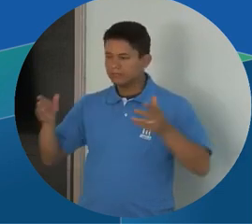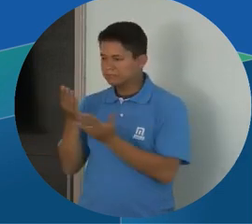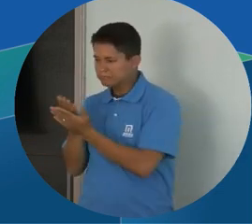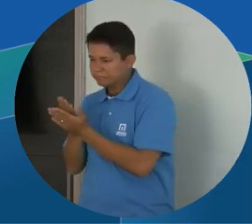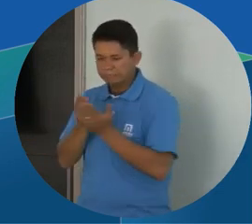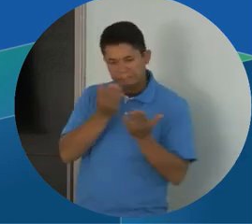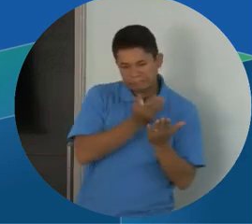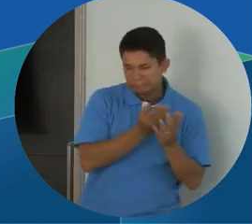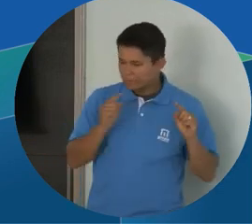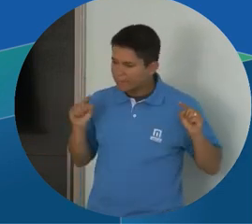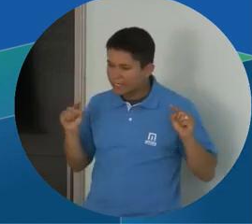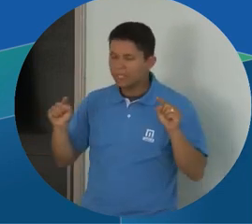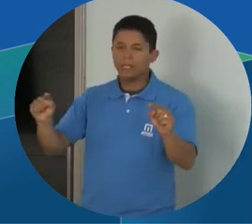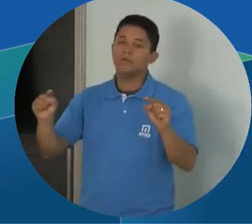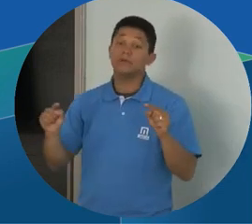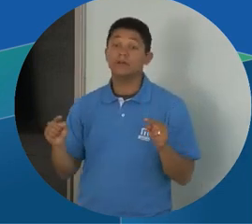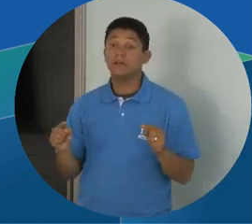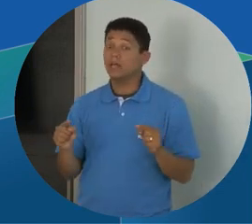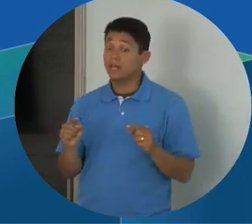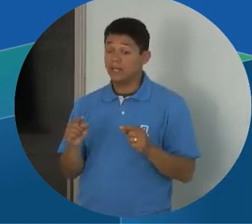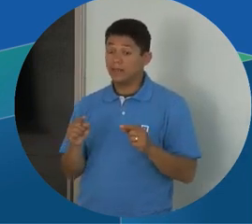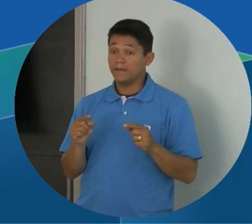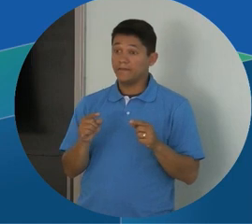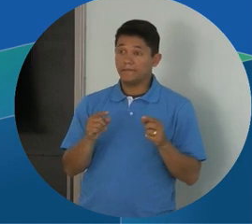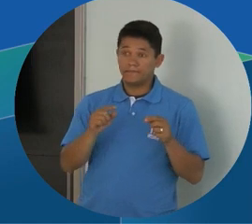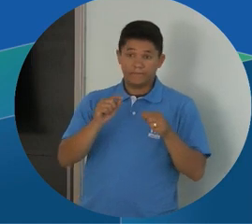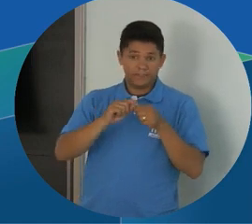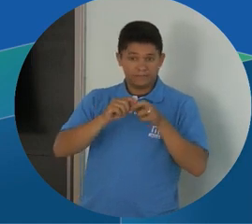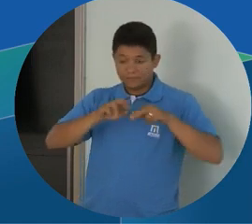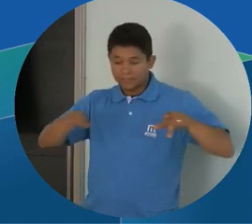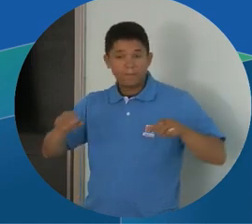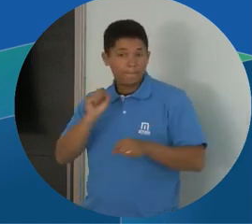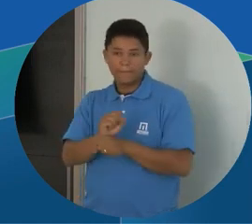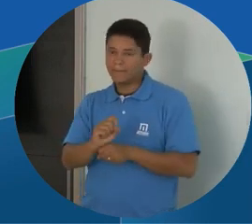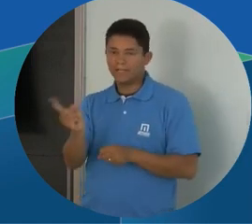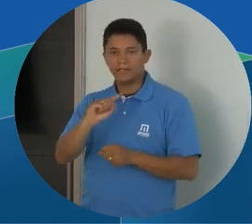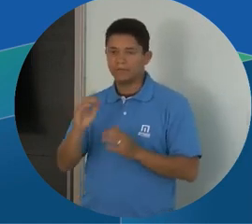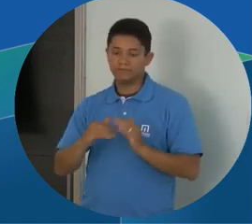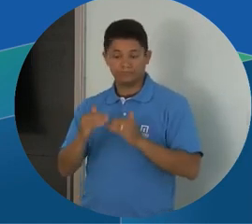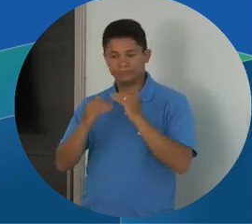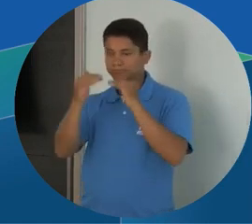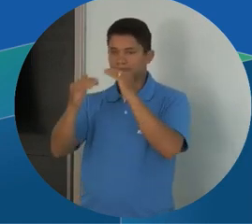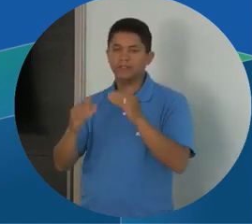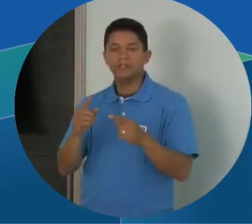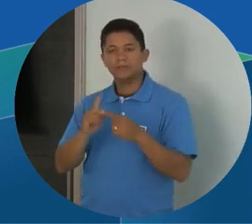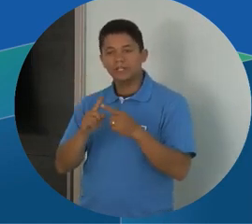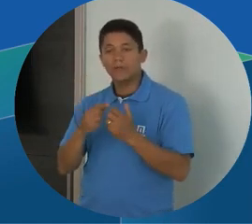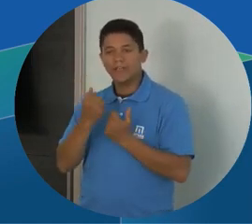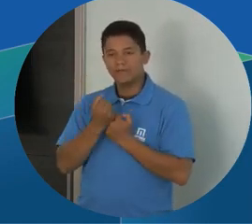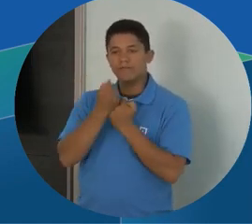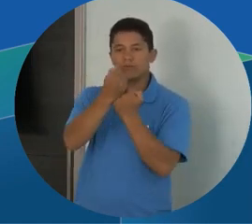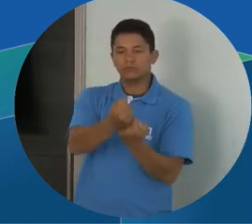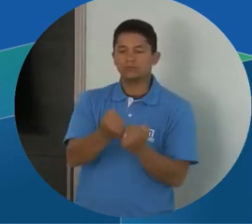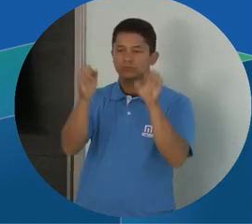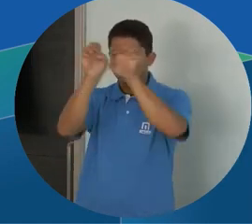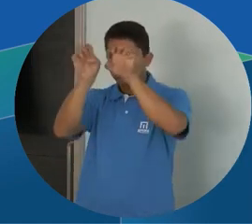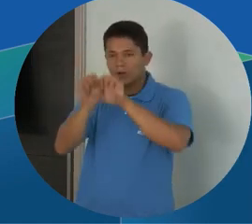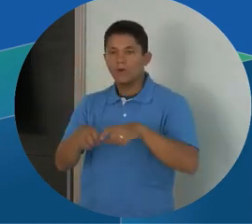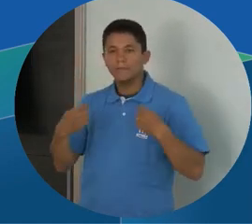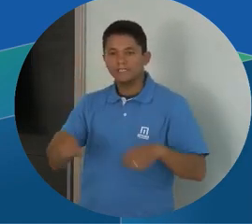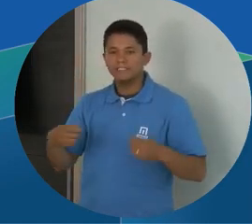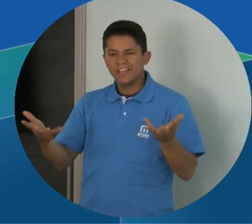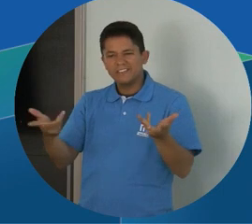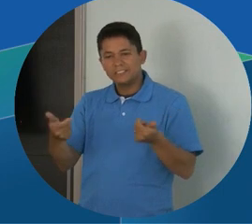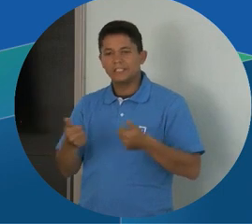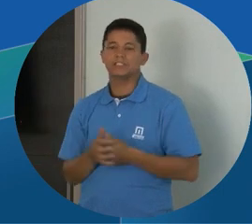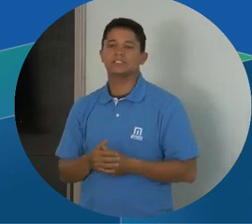para para que esse reforço estrutural se torne cada vez mais eficiente, cada vez mais rápido,